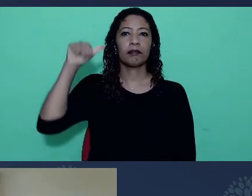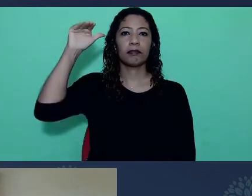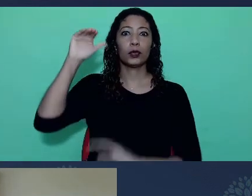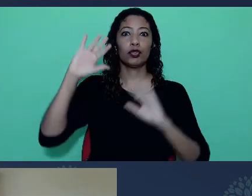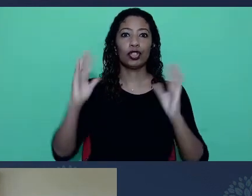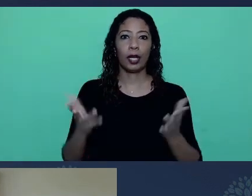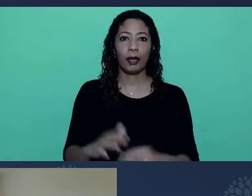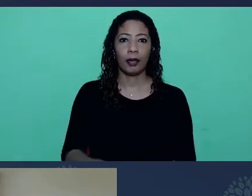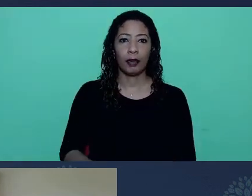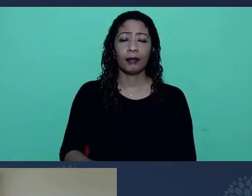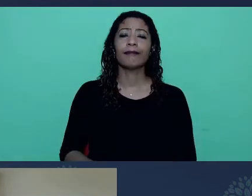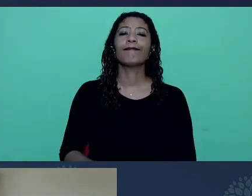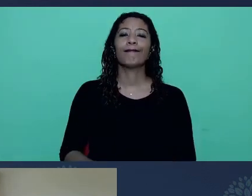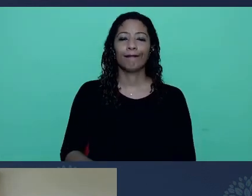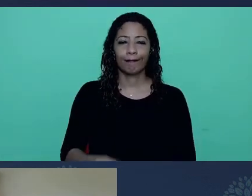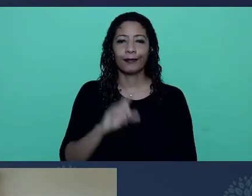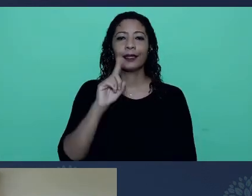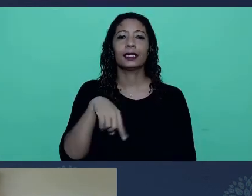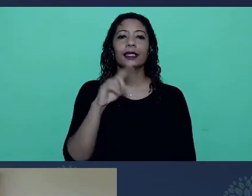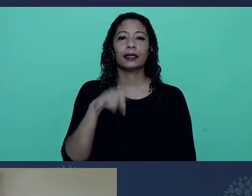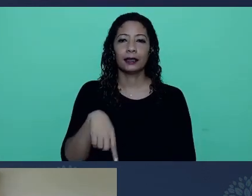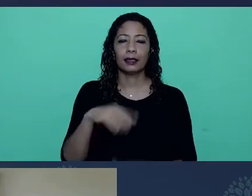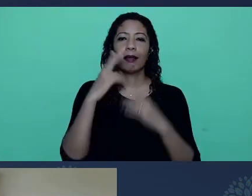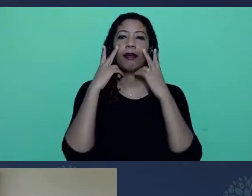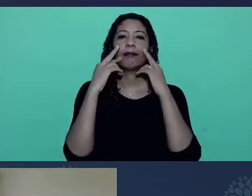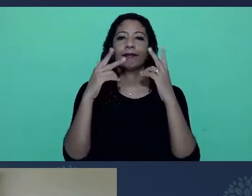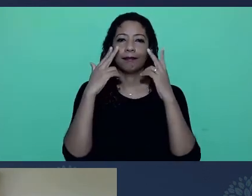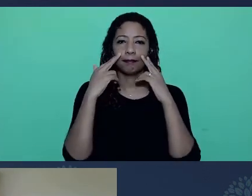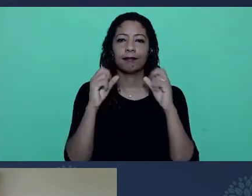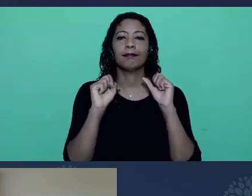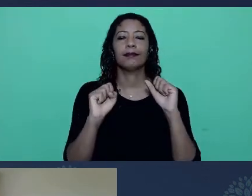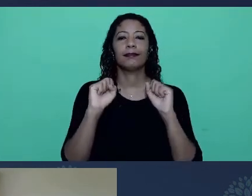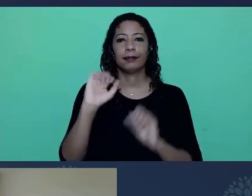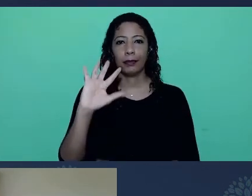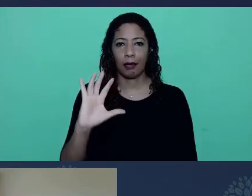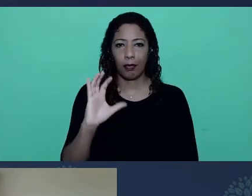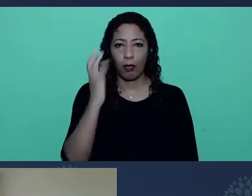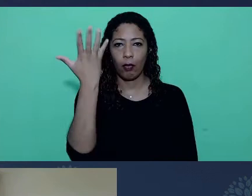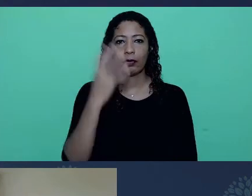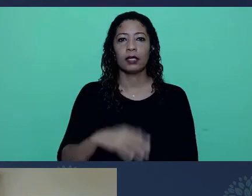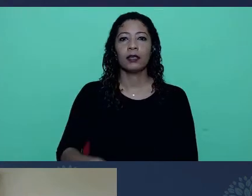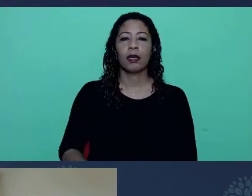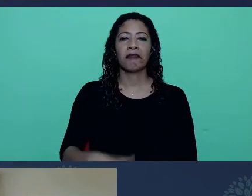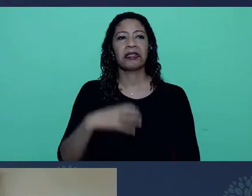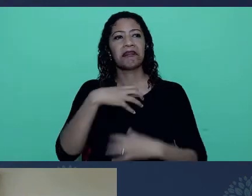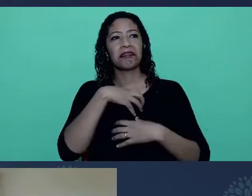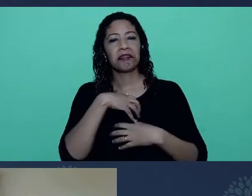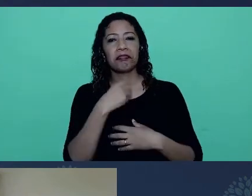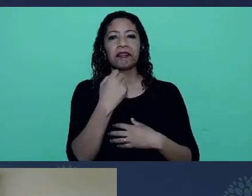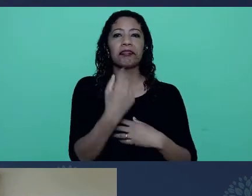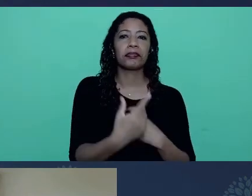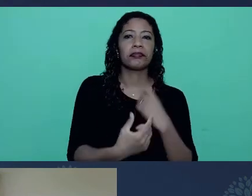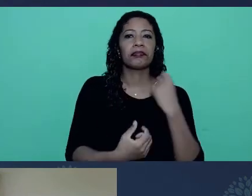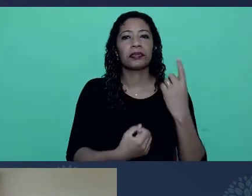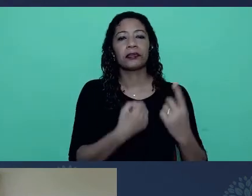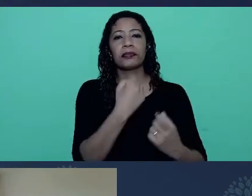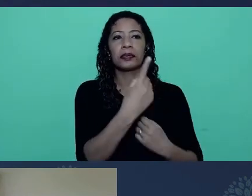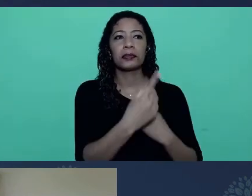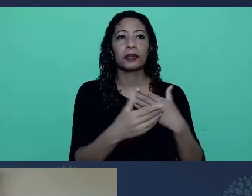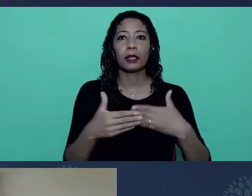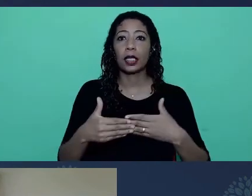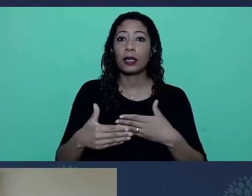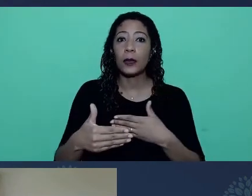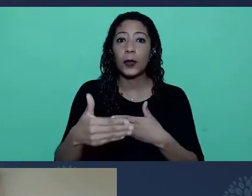dinâmica, né? E é comum, sim, você pode desenvolver a asma com sintomas esporádicos na infância e mais para frente